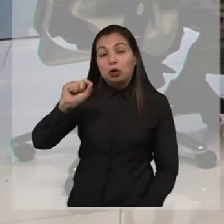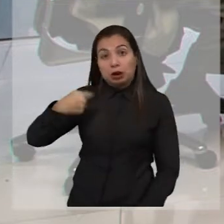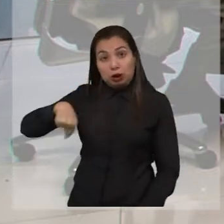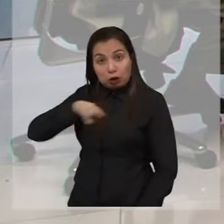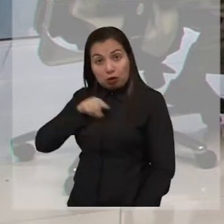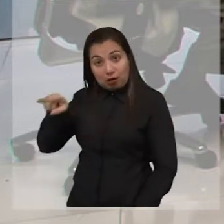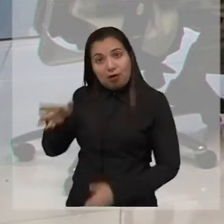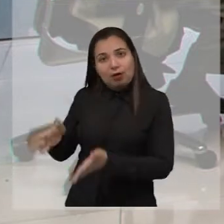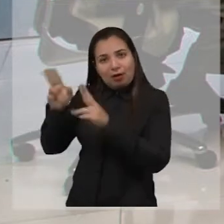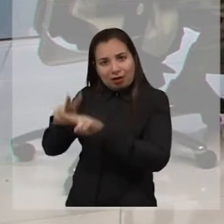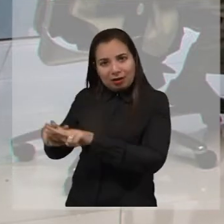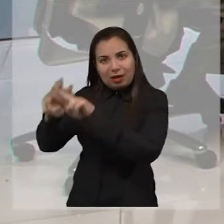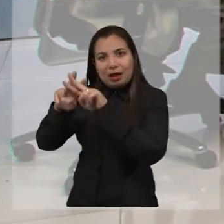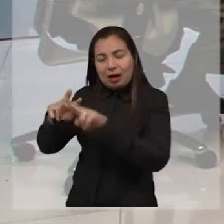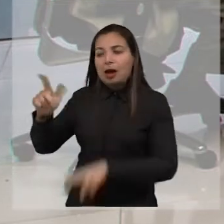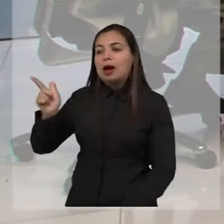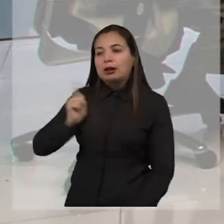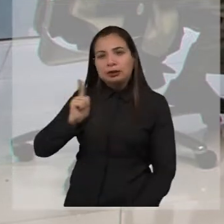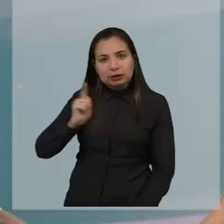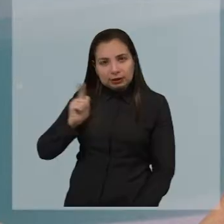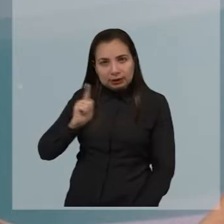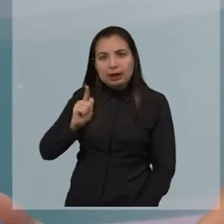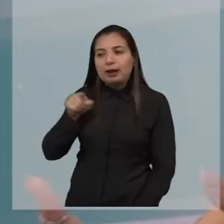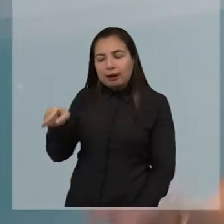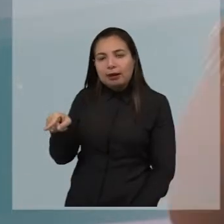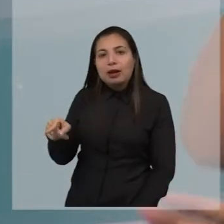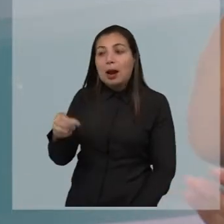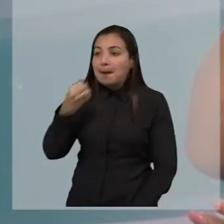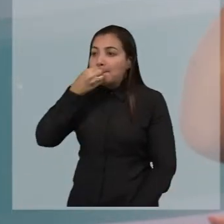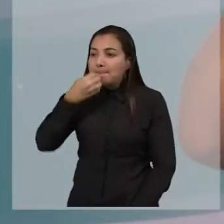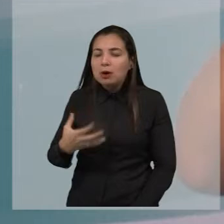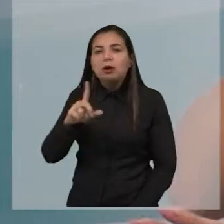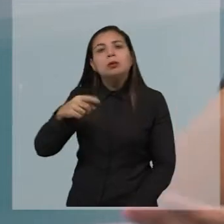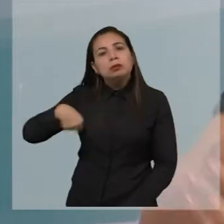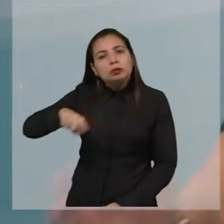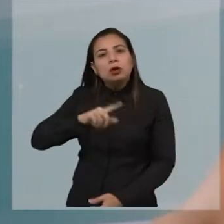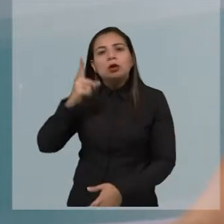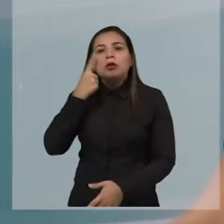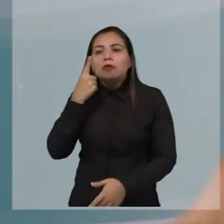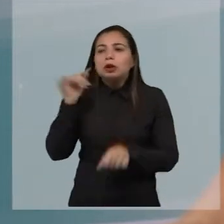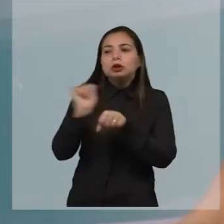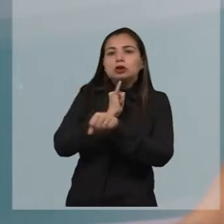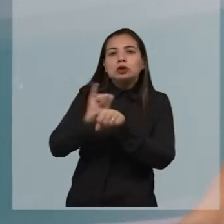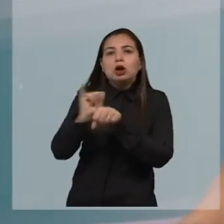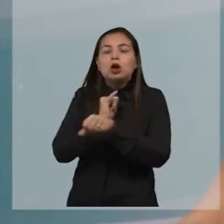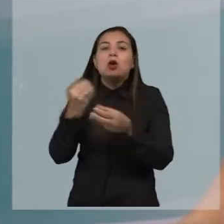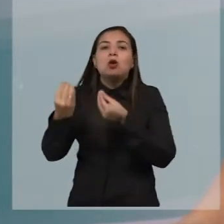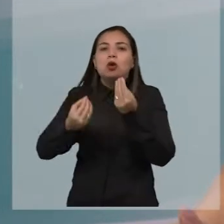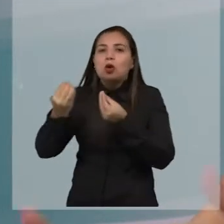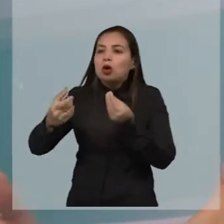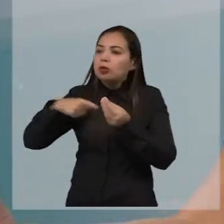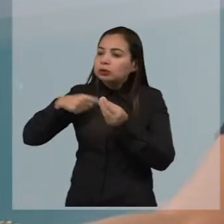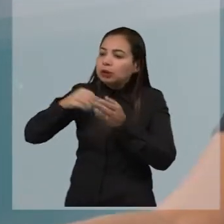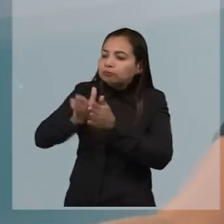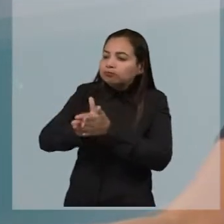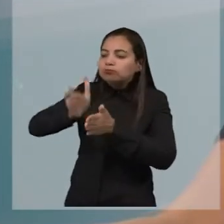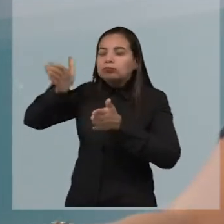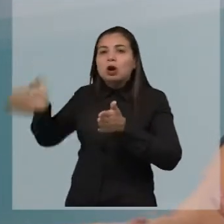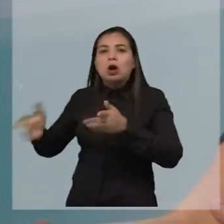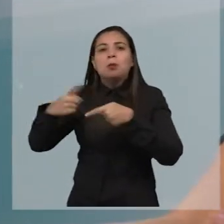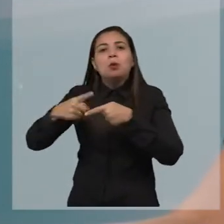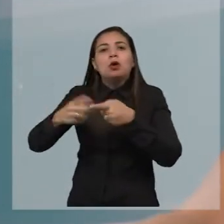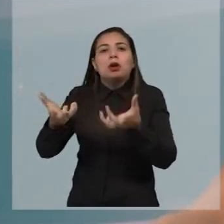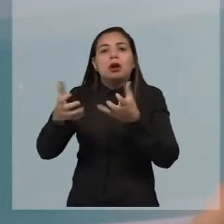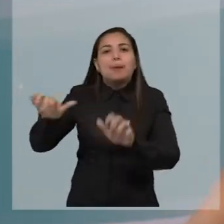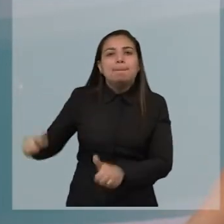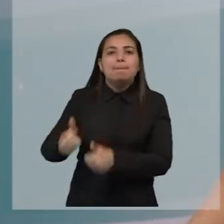da gestão, estamos criando espaços para isso. E aí isso vai de encontro ao que a gente tem, né, ouvido da gestão, que é essa ampliação, de